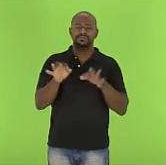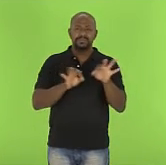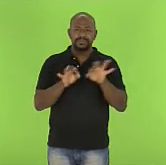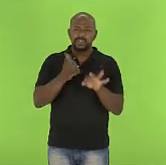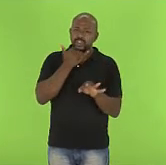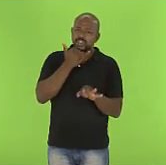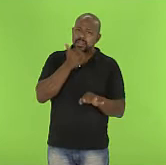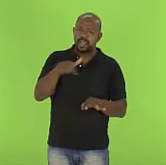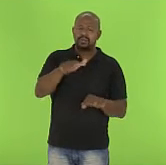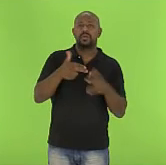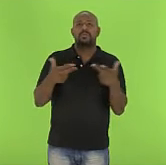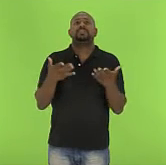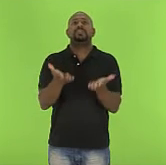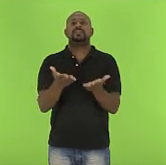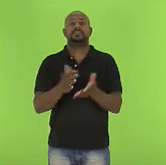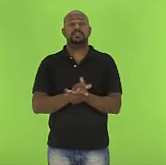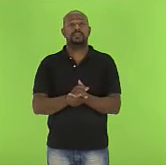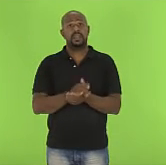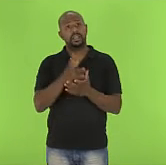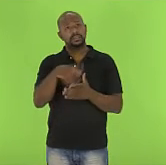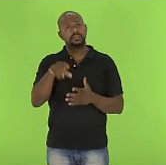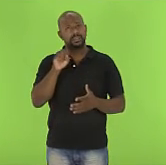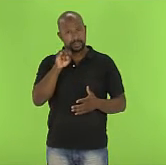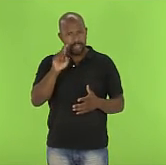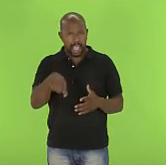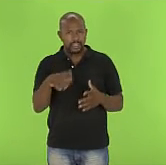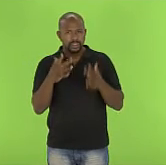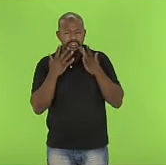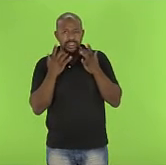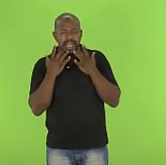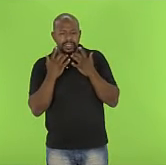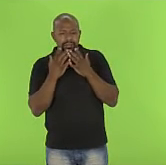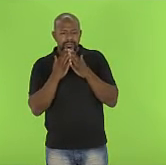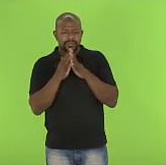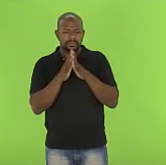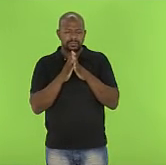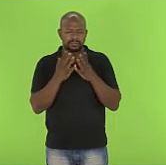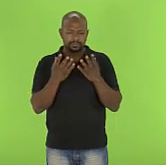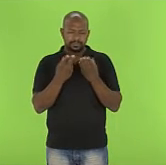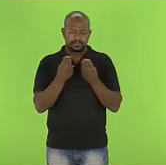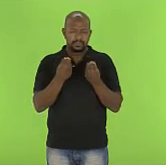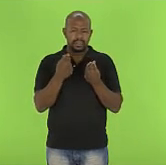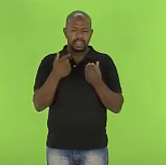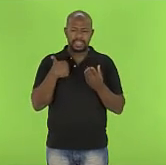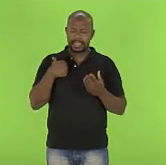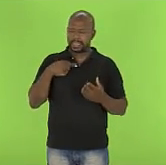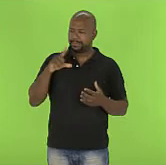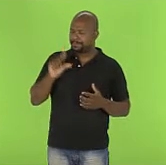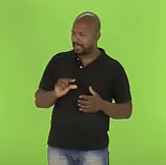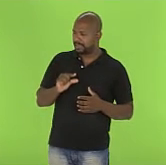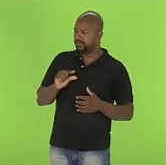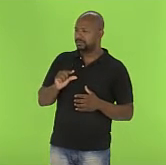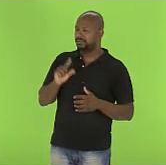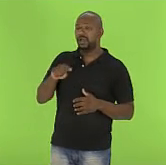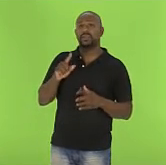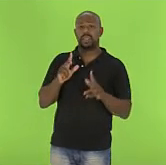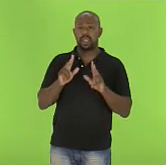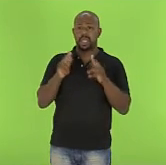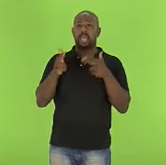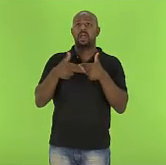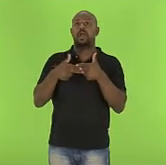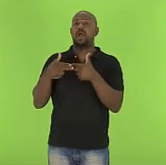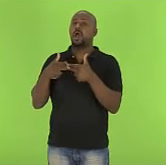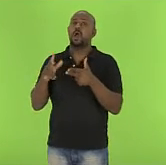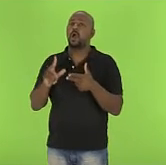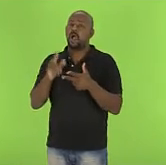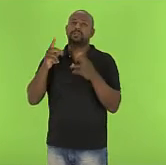gente prepara uma coisa assim? E, ao mesmo tempo, assim, se é teatro, uma das coisas que vai ter menos é